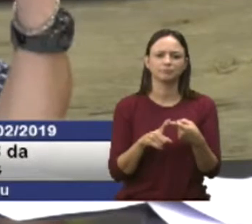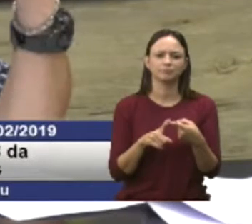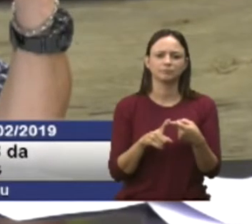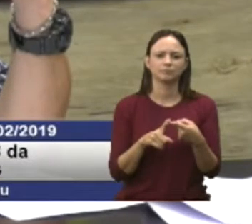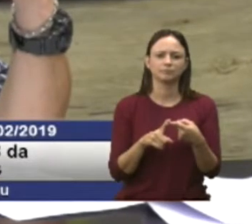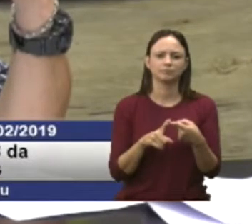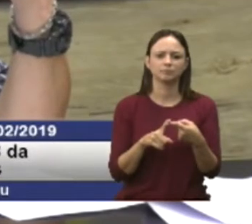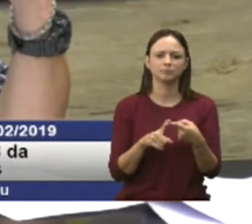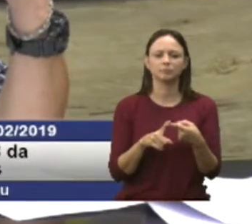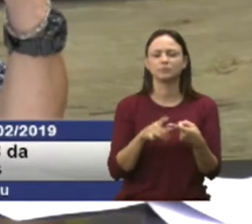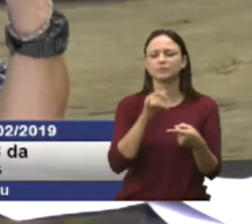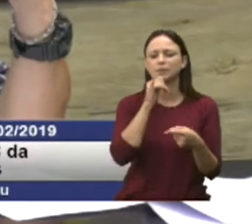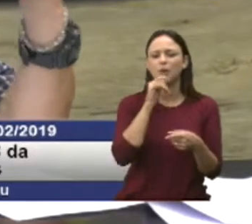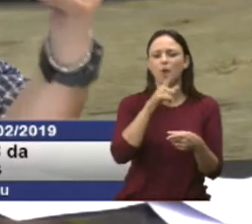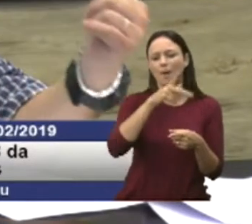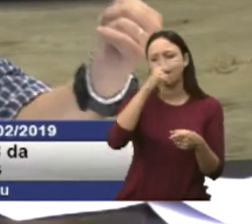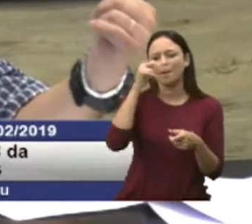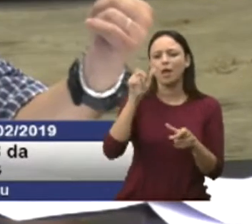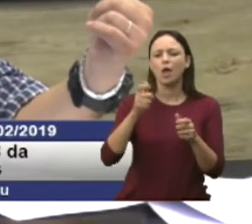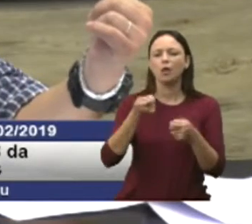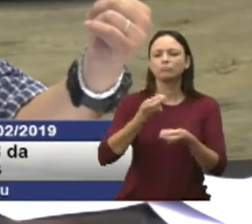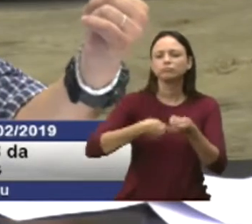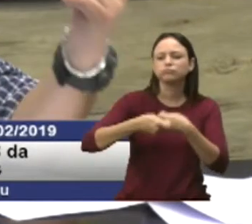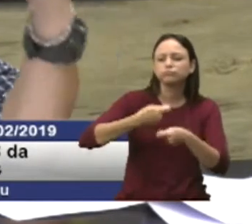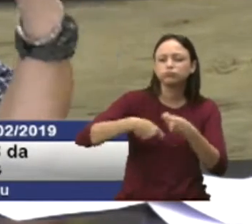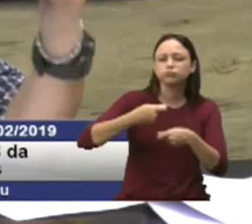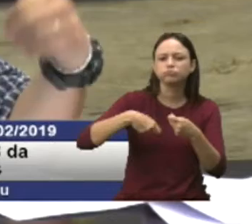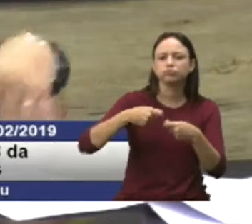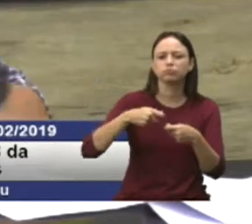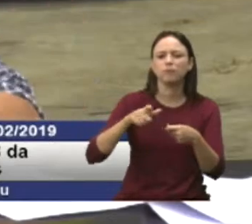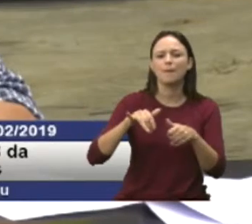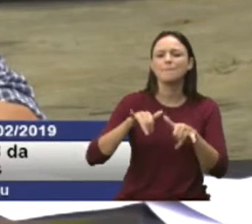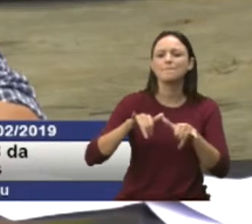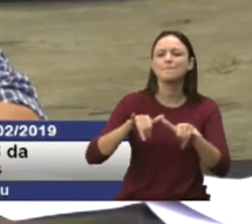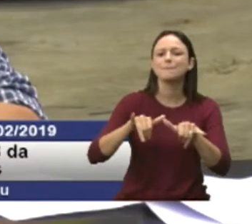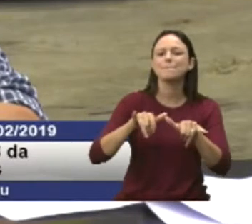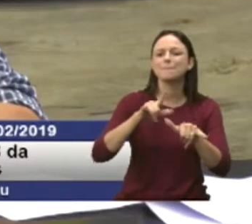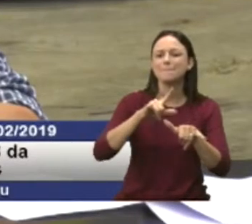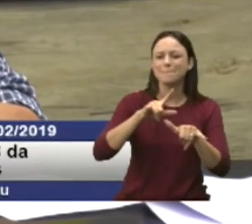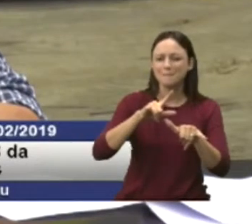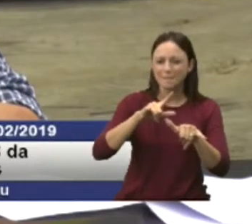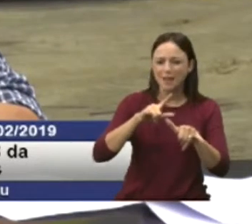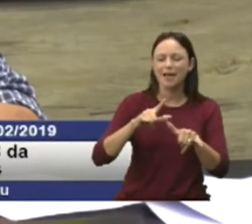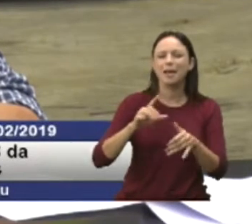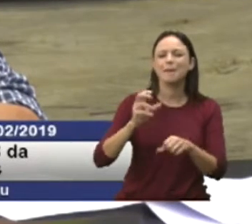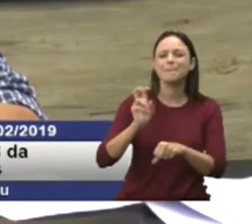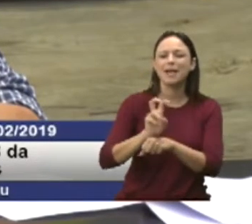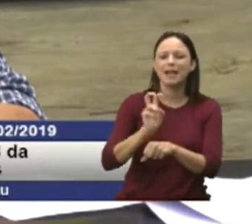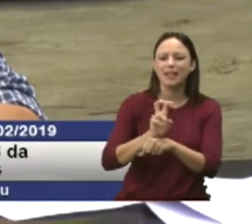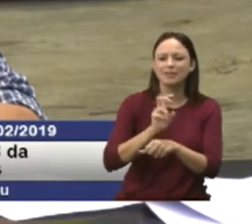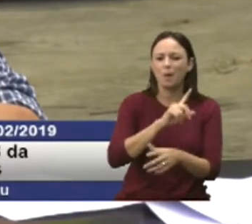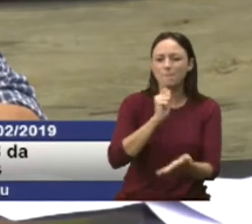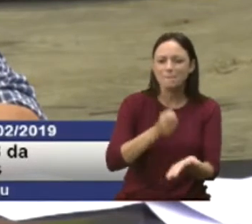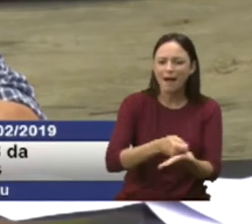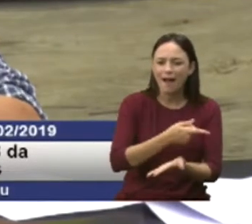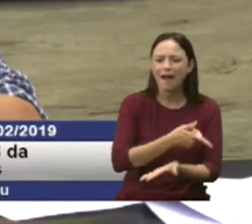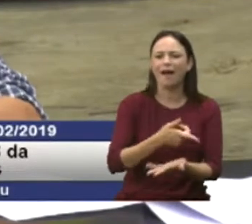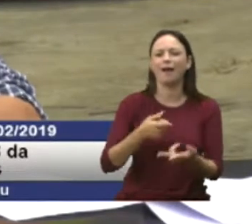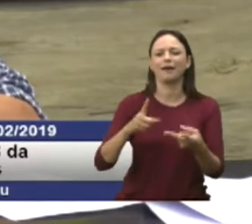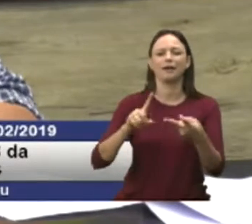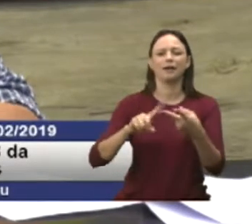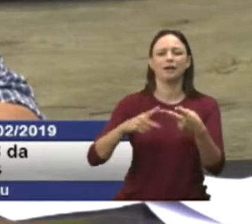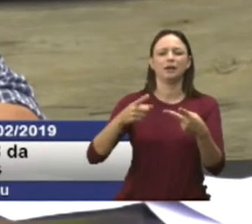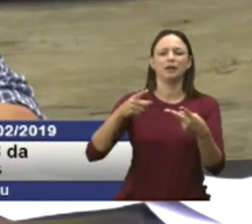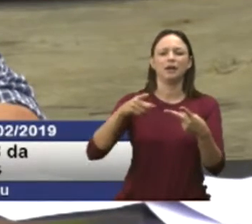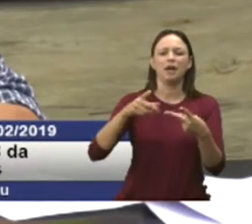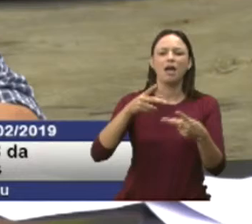taxas que os comerciantes do Mercadão pagam, as taxas da